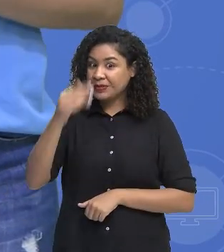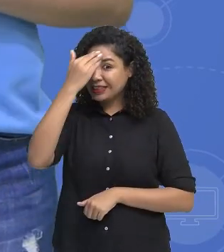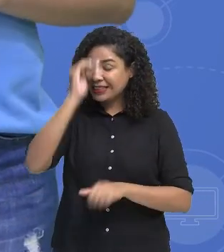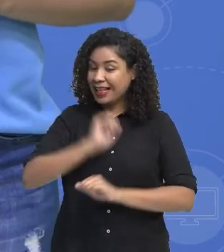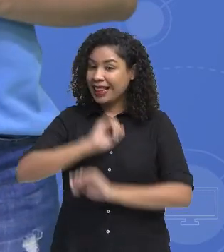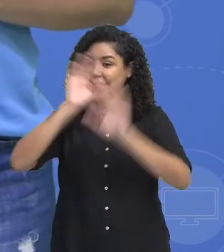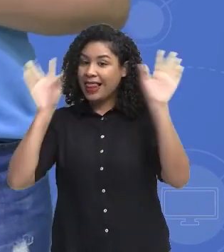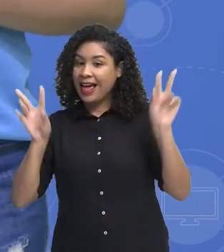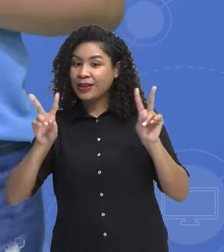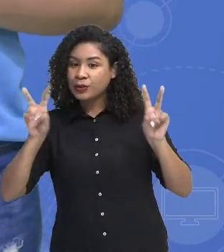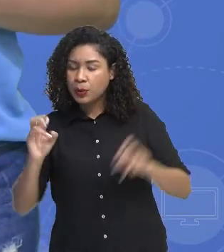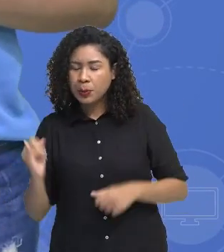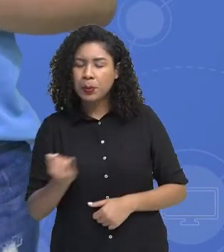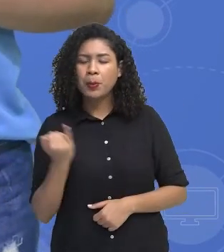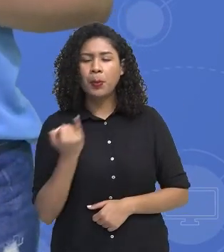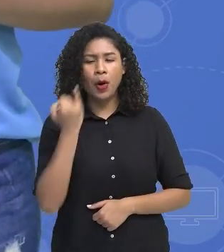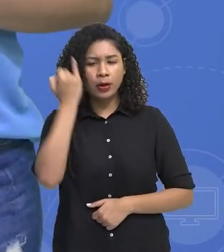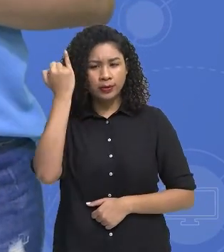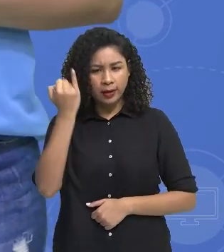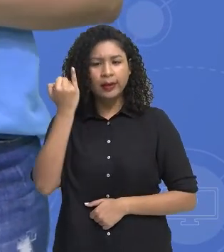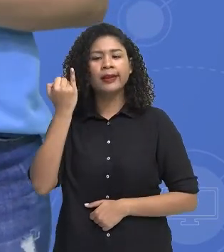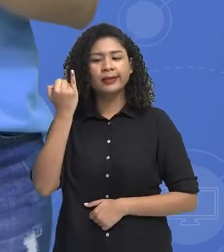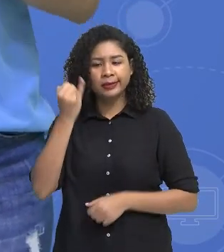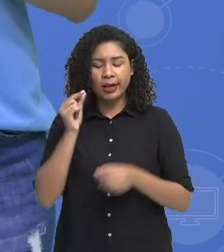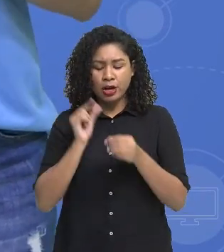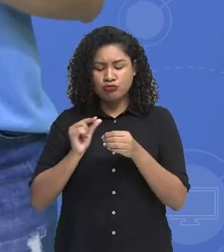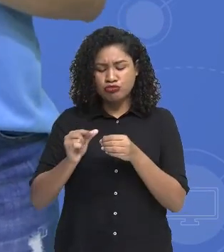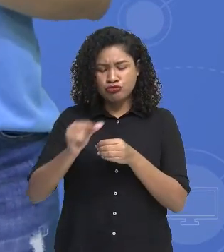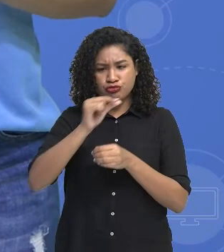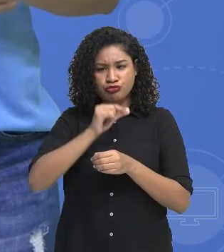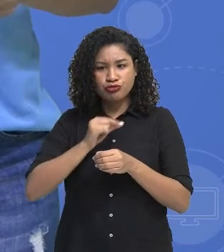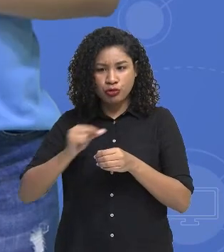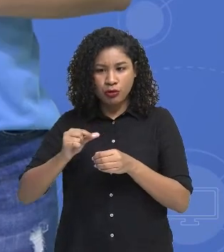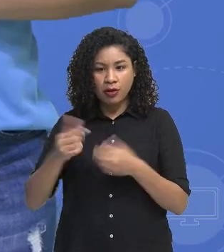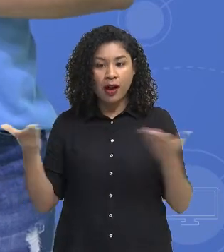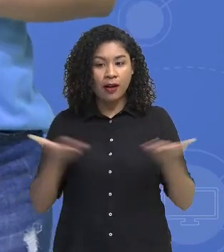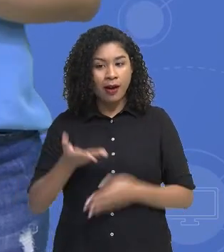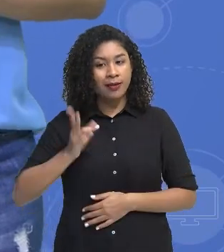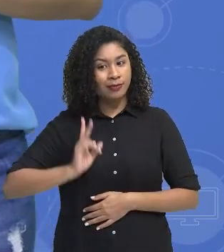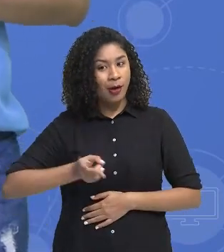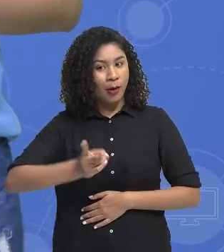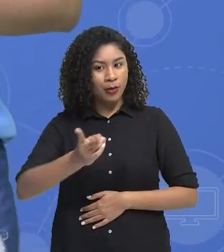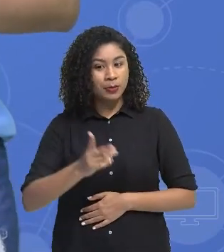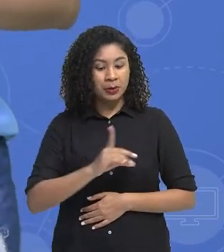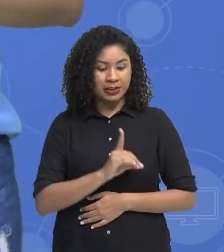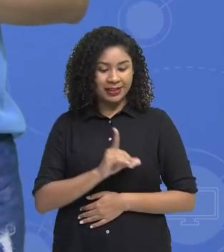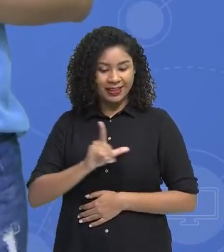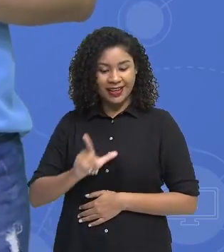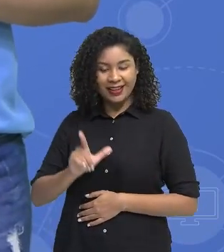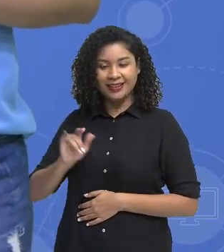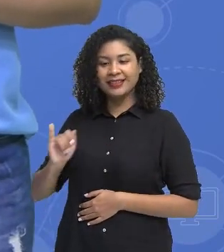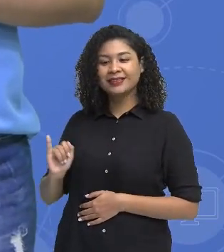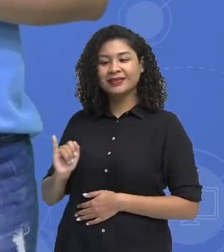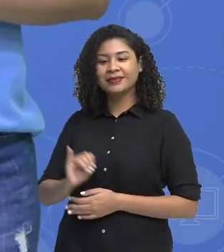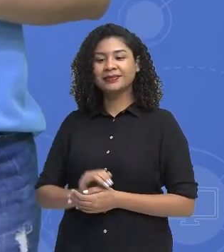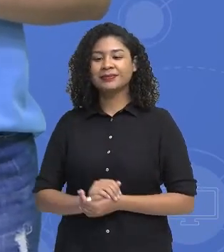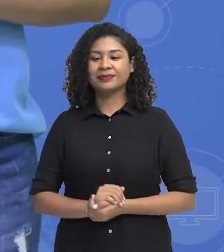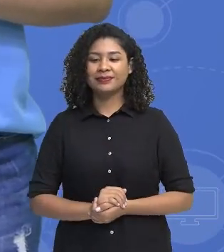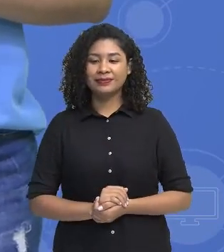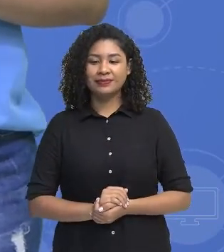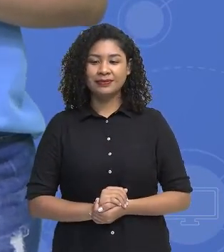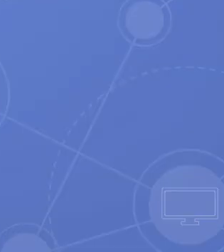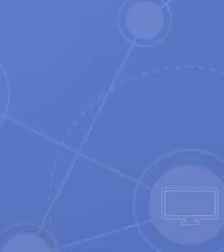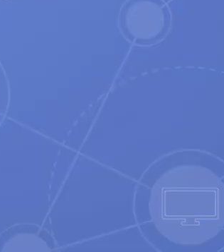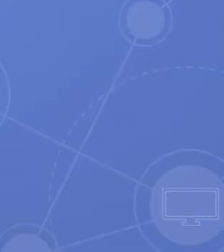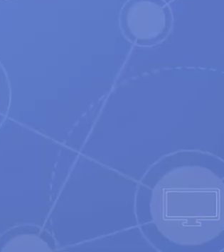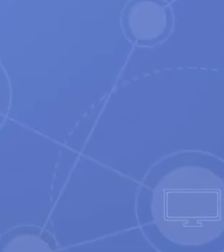as organelas, a importância delas para as nossas células. E agora vamos continuar, vamos para a nossa dinâmica local interativa.